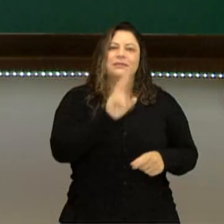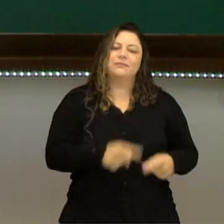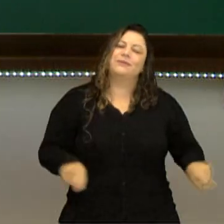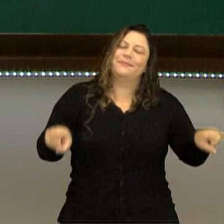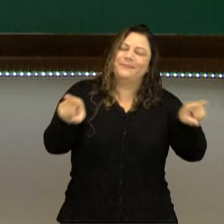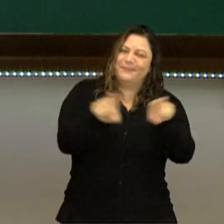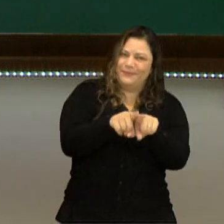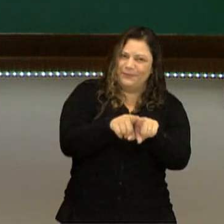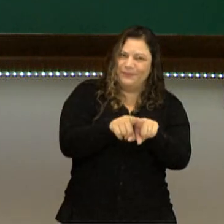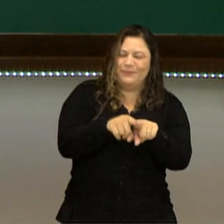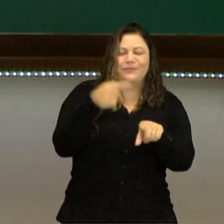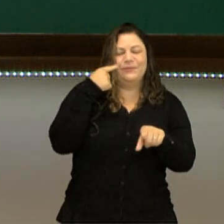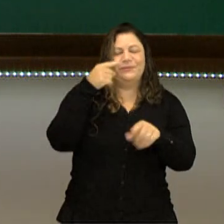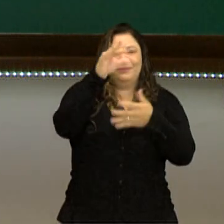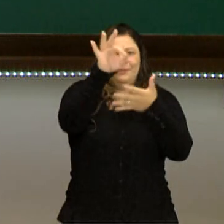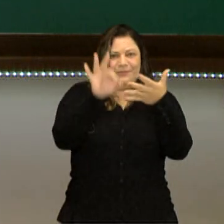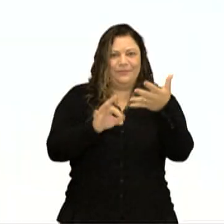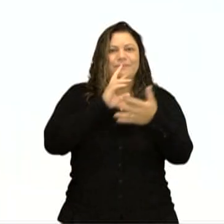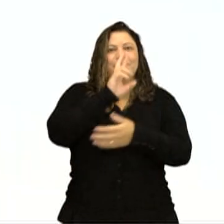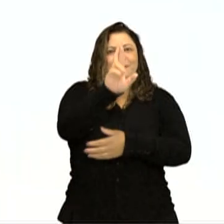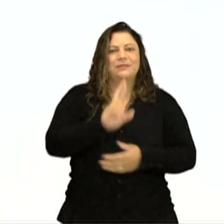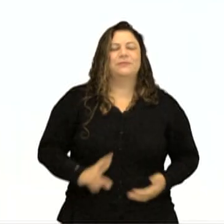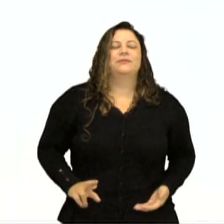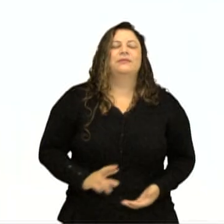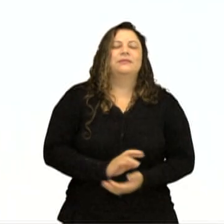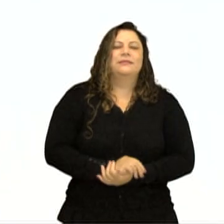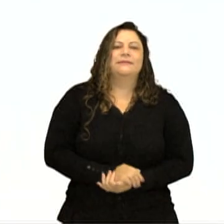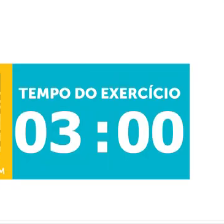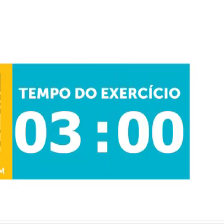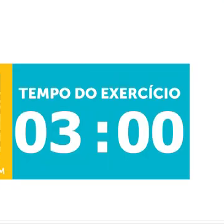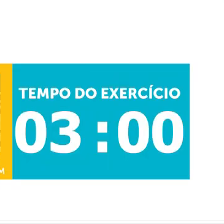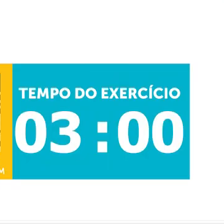já voltamos conferir o resultado.